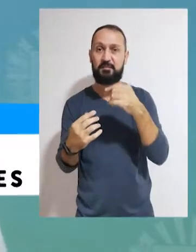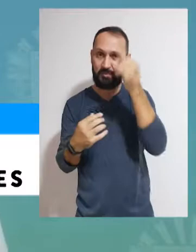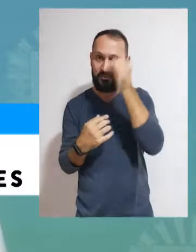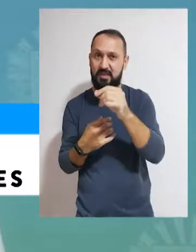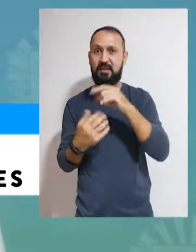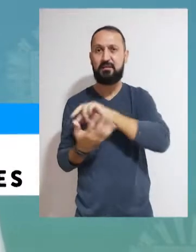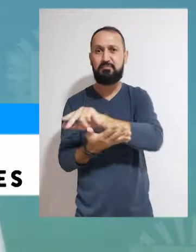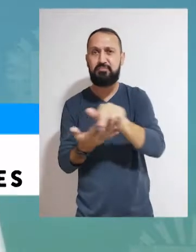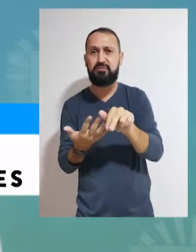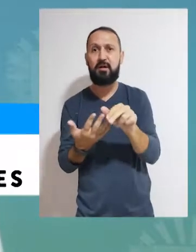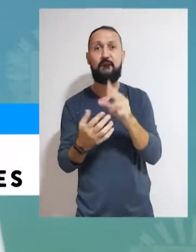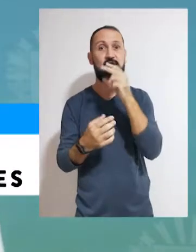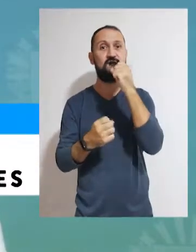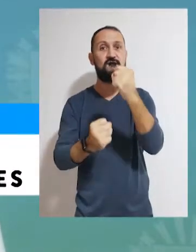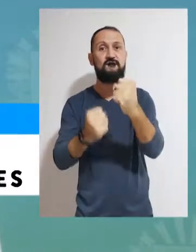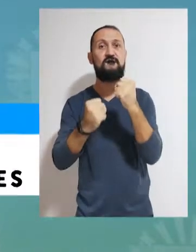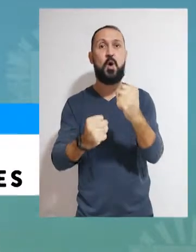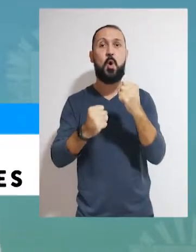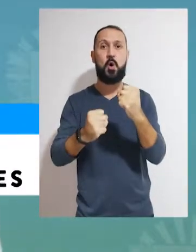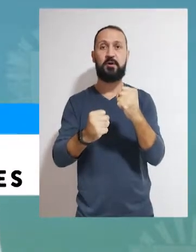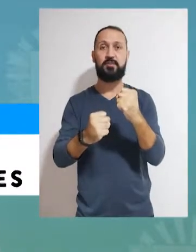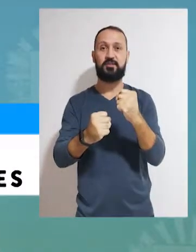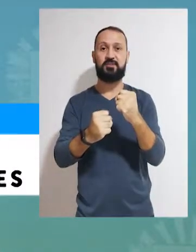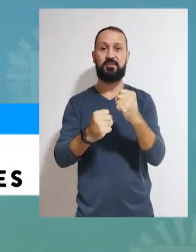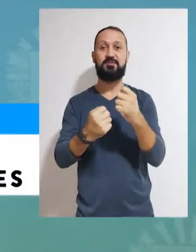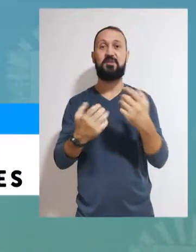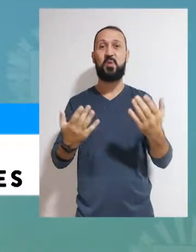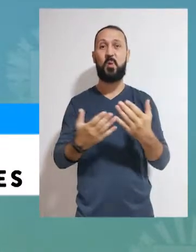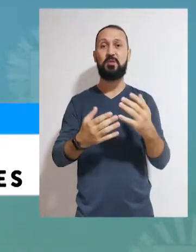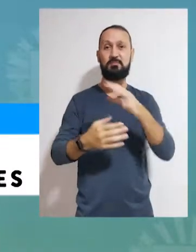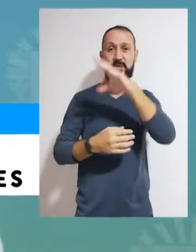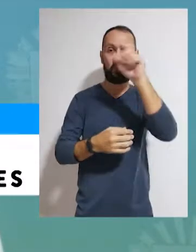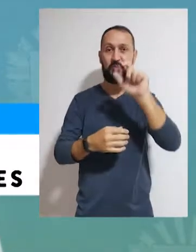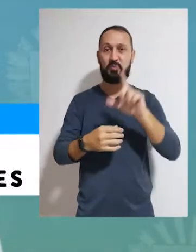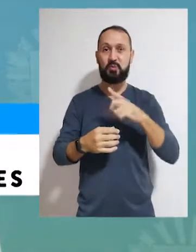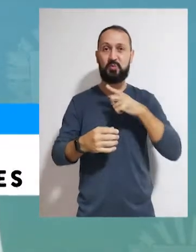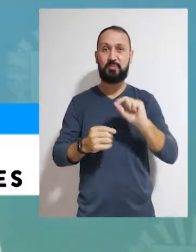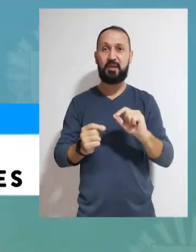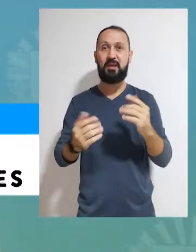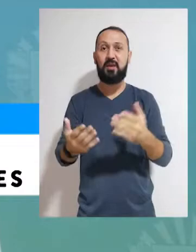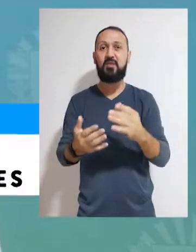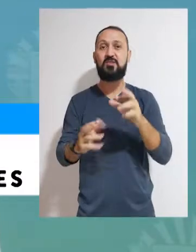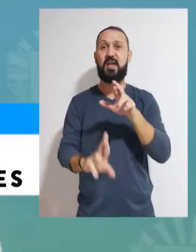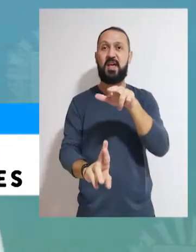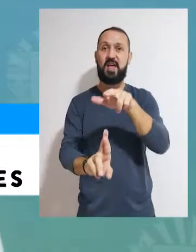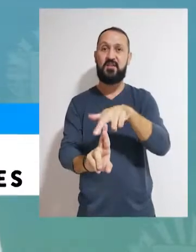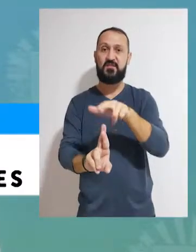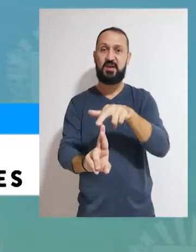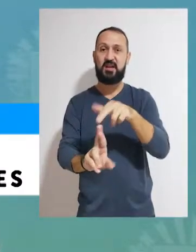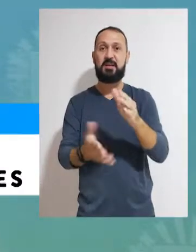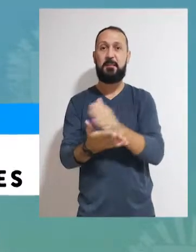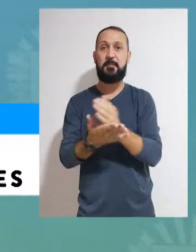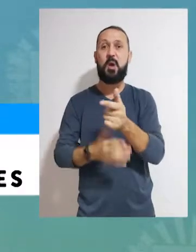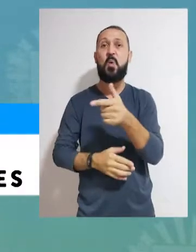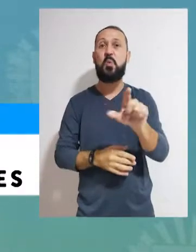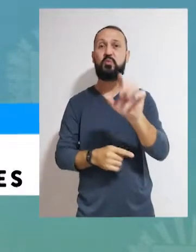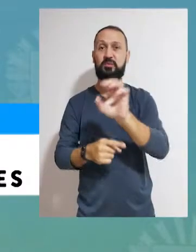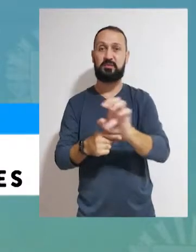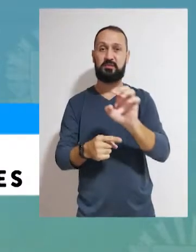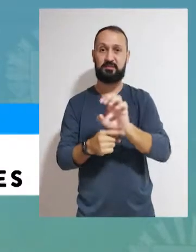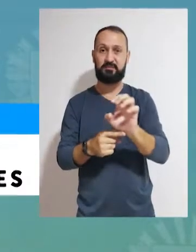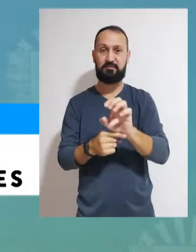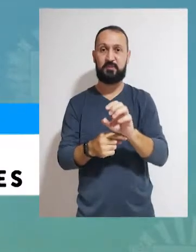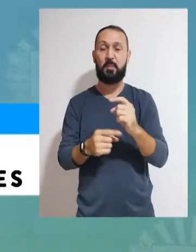com vários atores, é muito forte, muito consolidada e hoje Mato Grosso do Sul é referência para